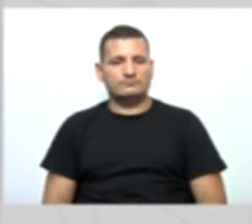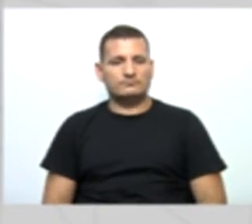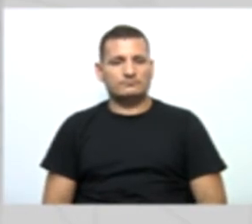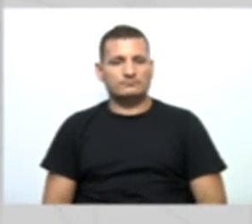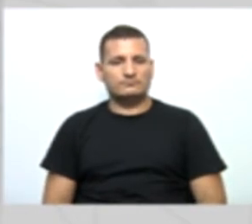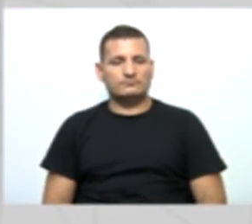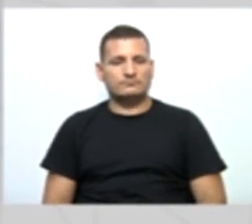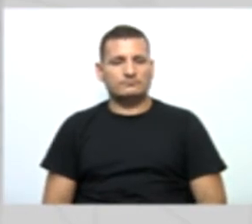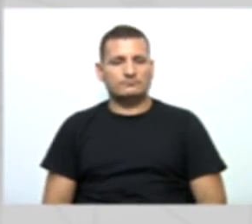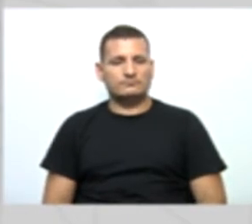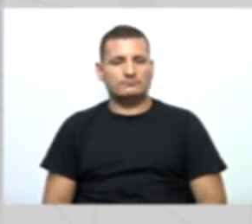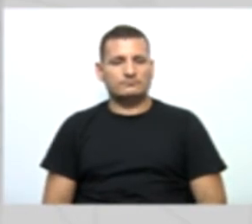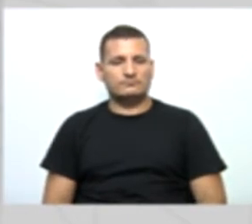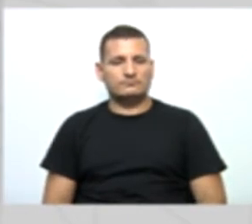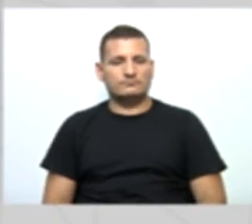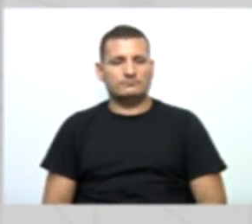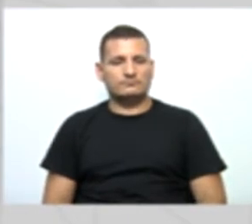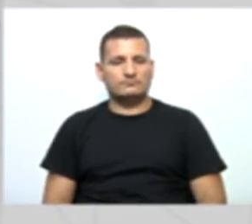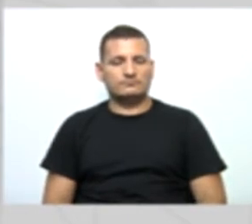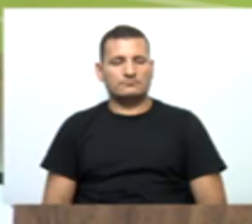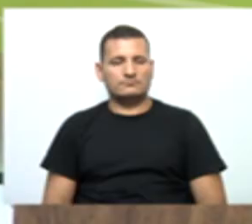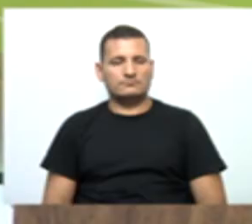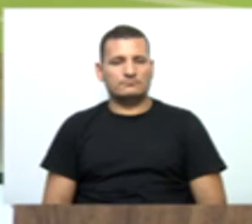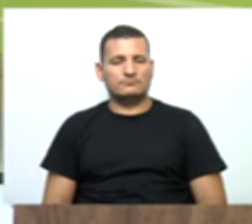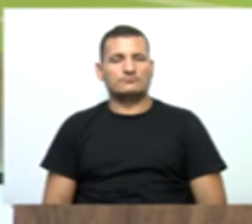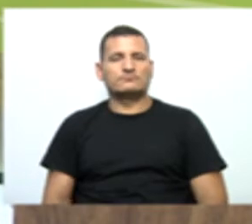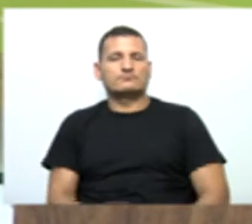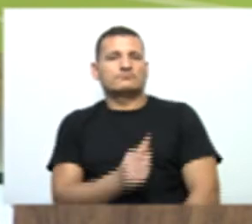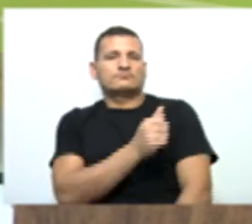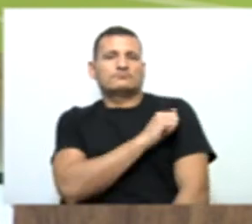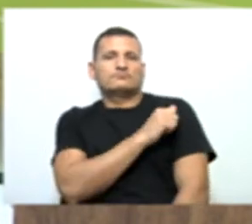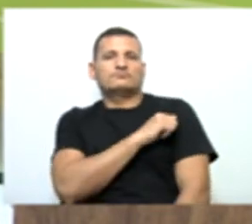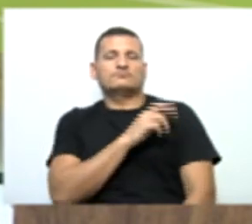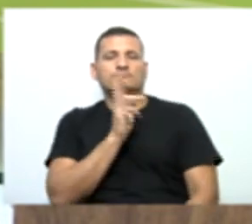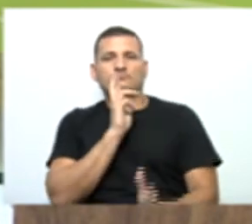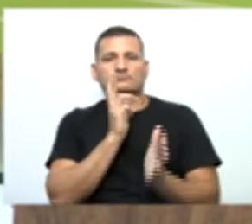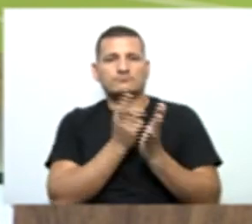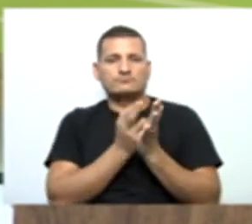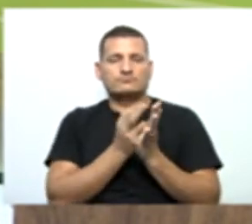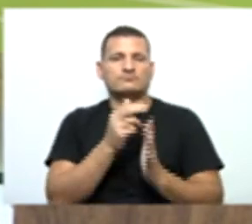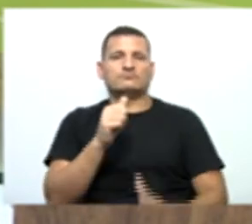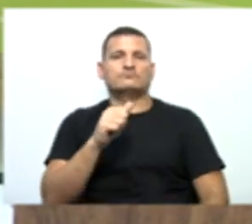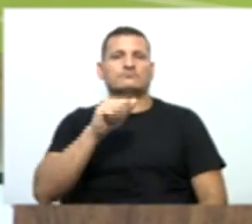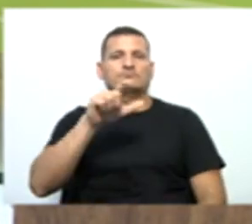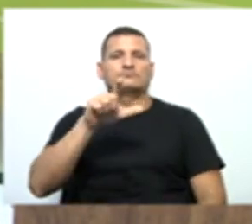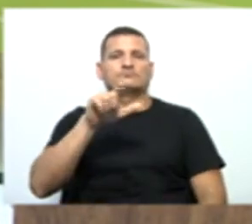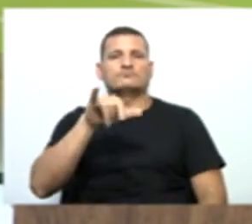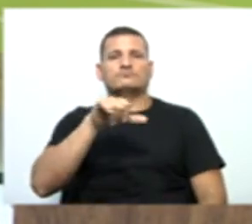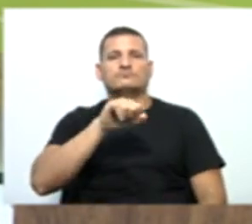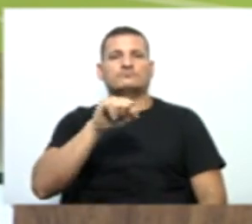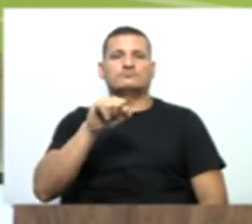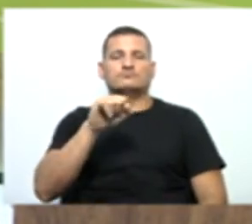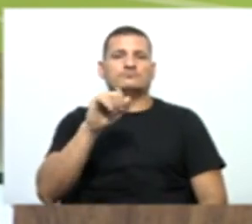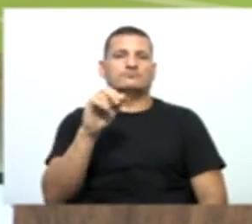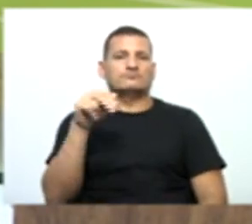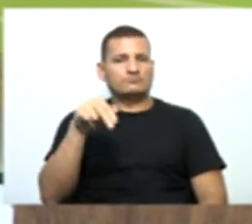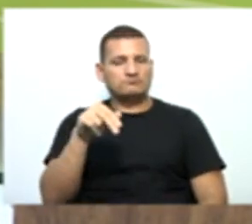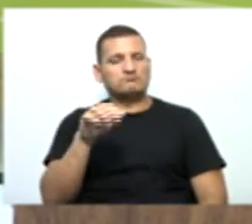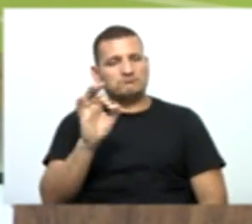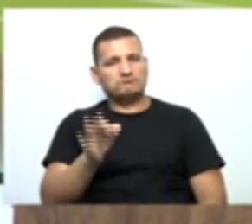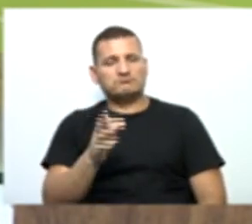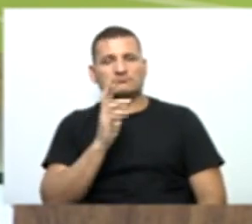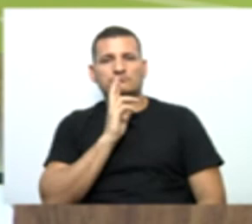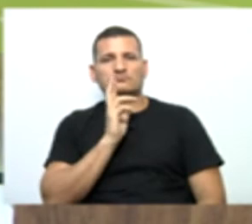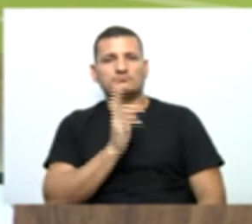Professor Eduardo? Houve uma resposta aqui do aluno, o Alisson de Ouro Preto do Oeste, e ele acertou,